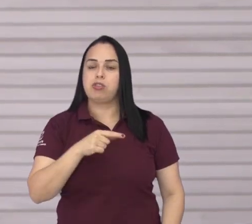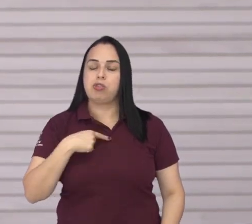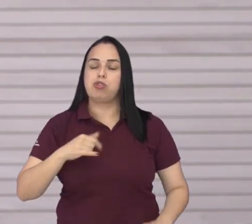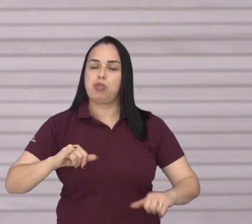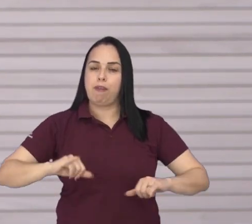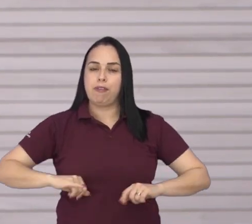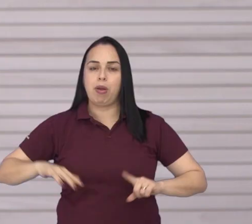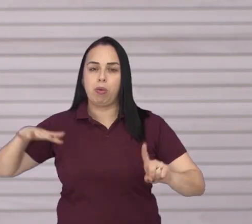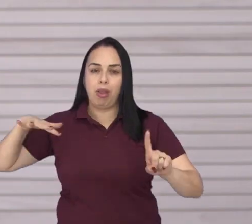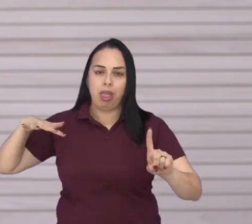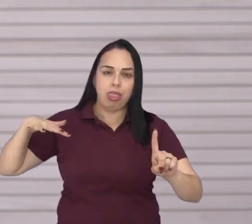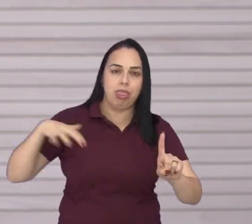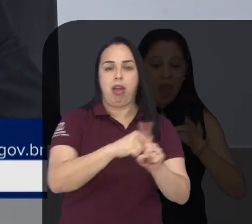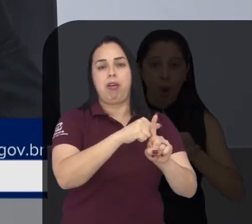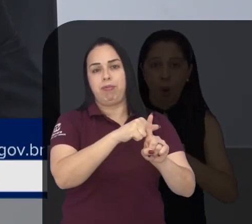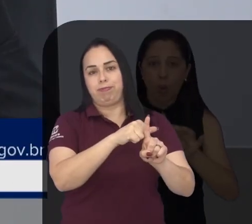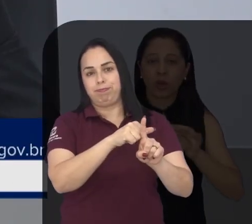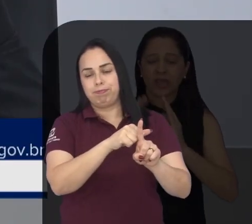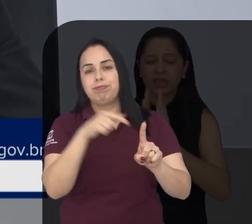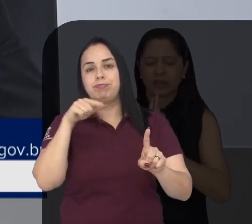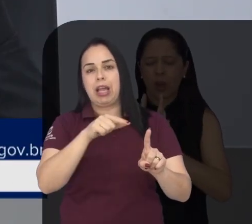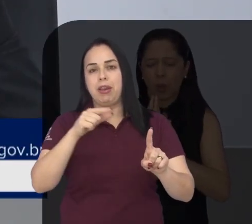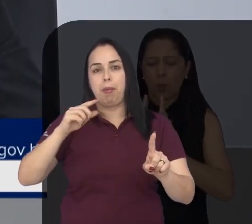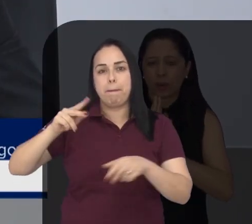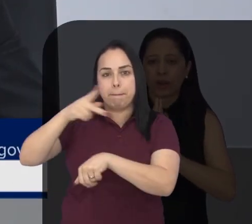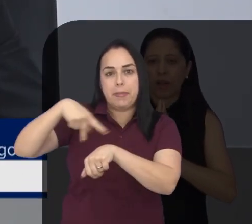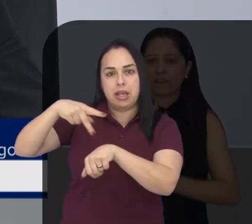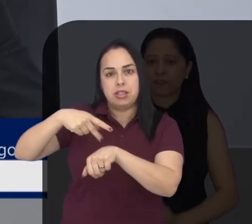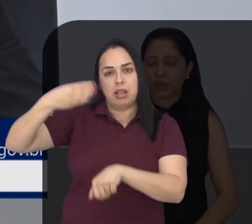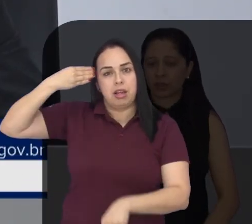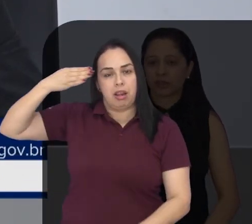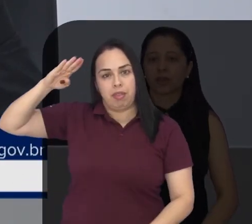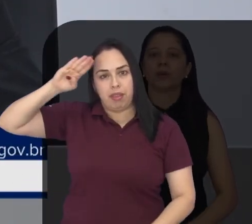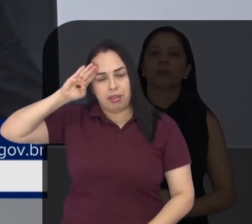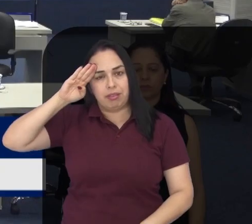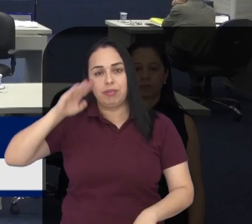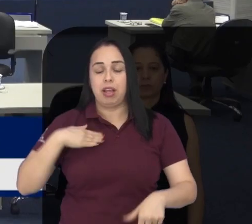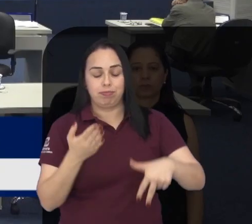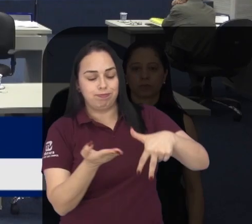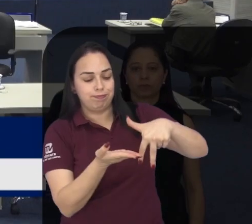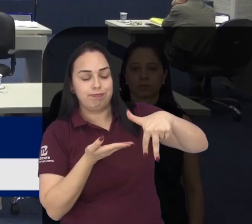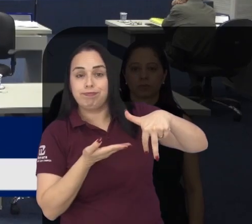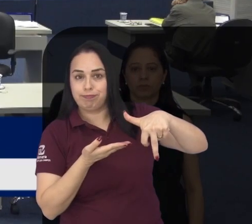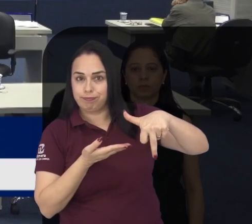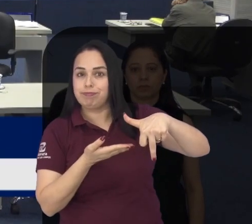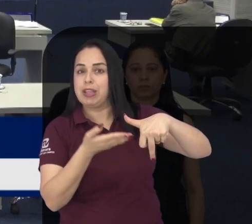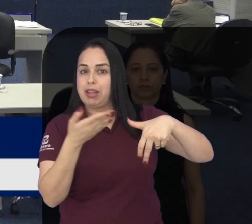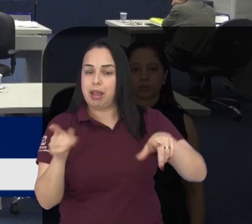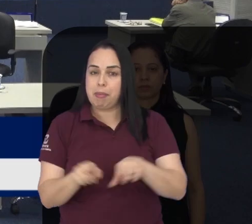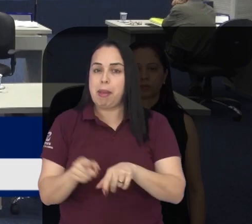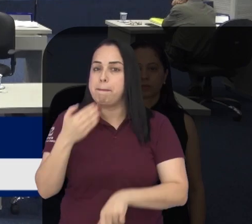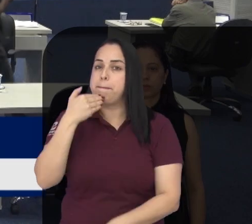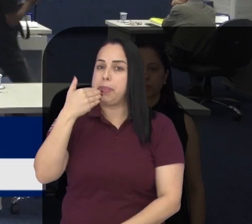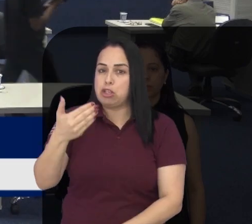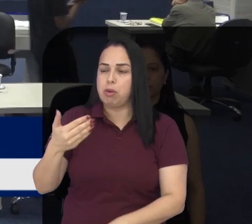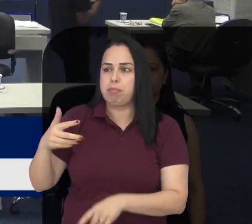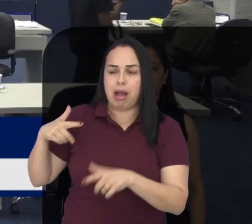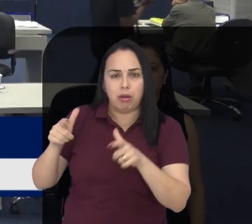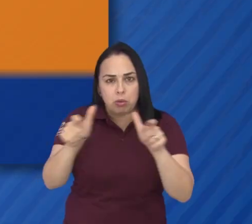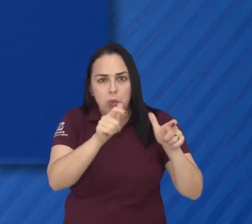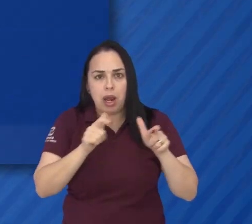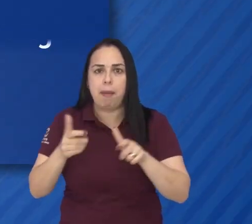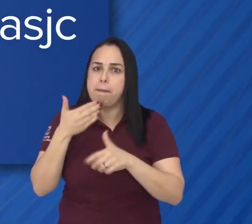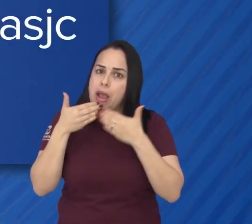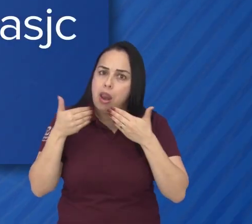de um atropelamento na Irlanda, que resultou na amputação de uma das pernas. E também fizeram cobranças por melhorias na